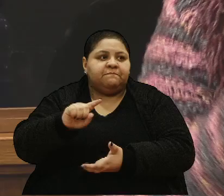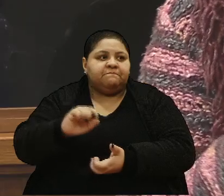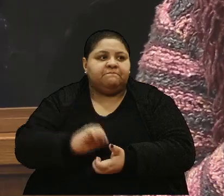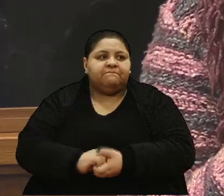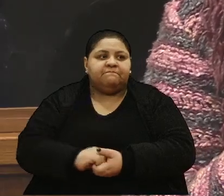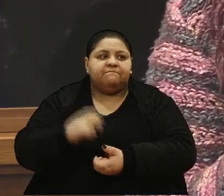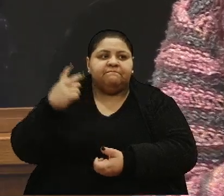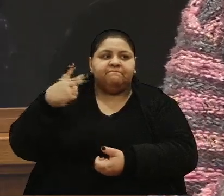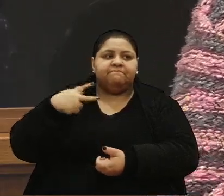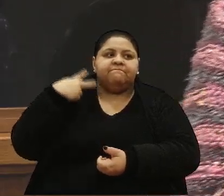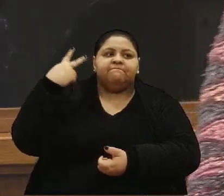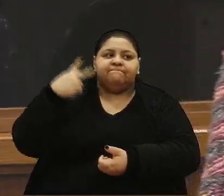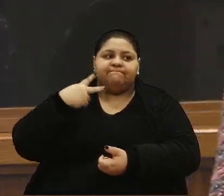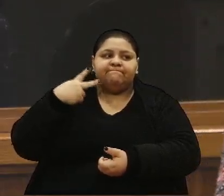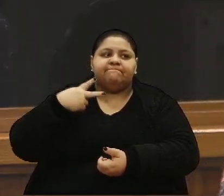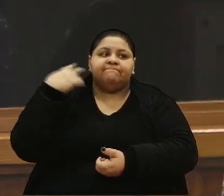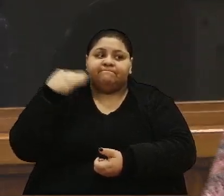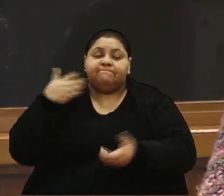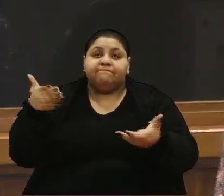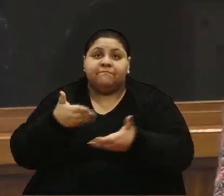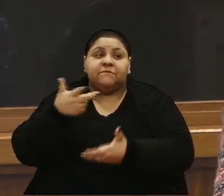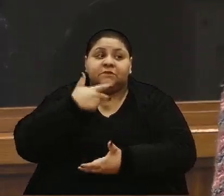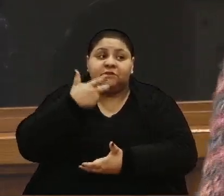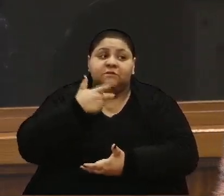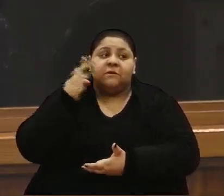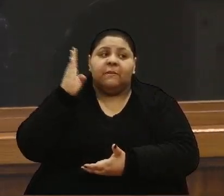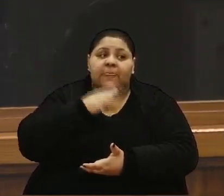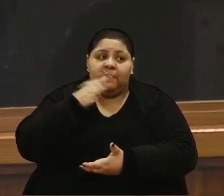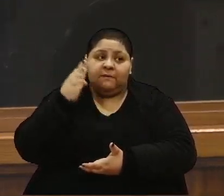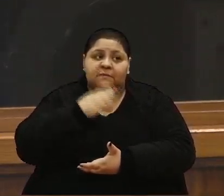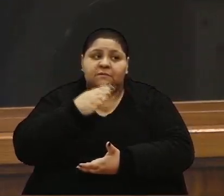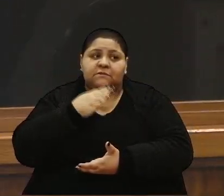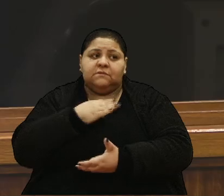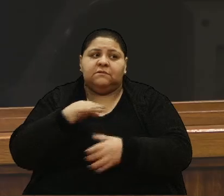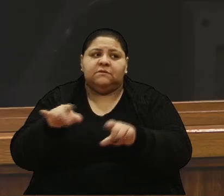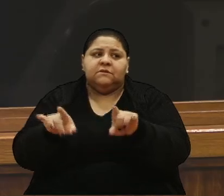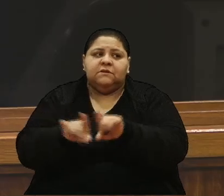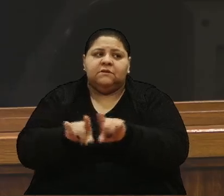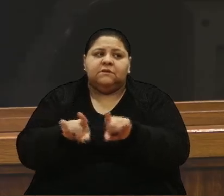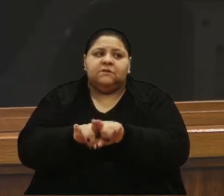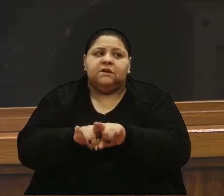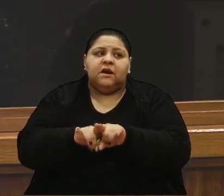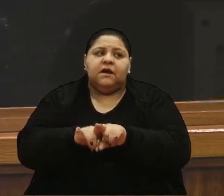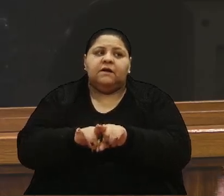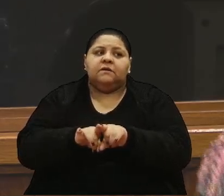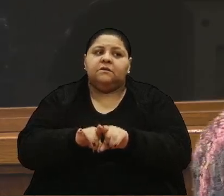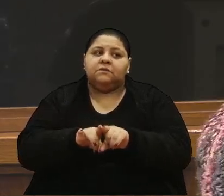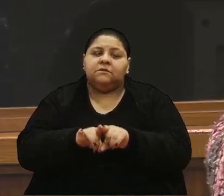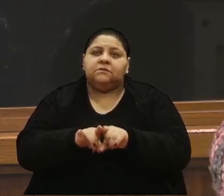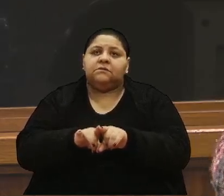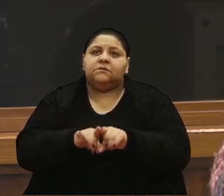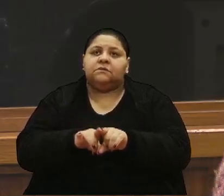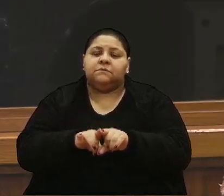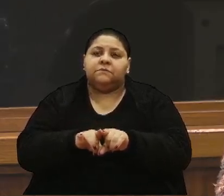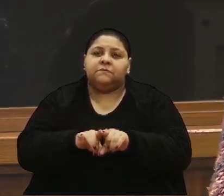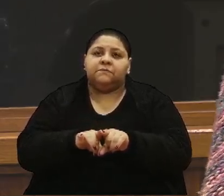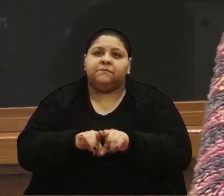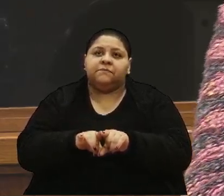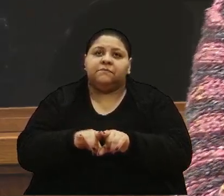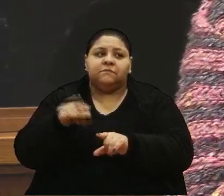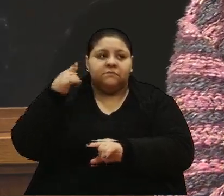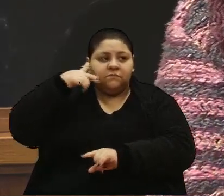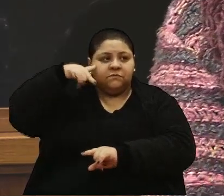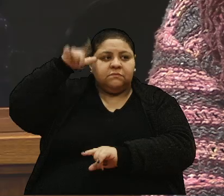A vereadora Andressa já falou rapidamente, mas agora eu vou falar de uma coisa boa. Então, é bom esse corte. Ontem